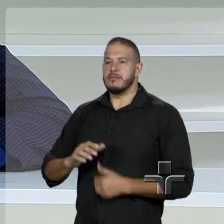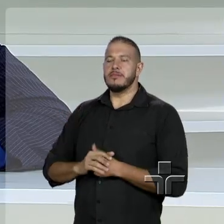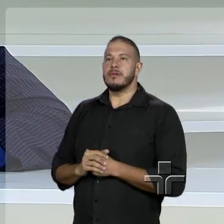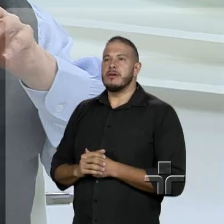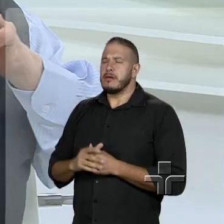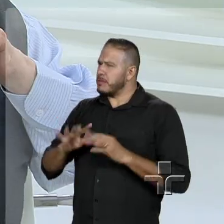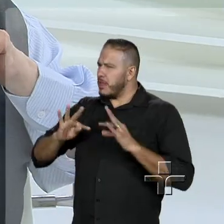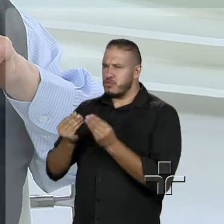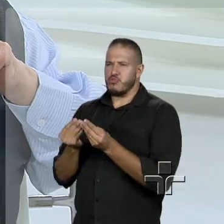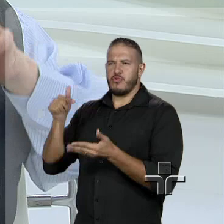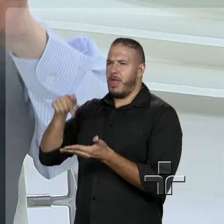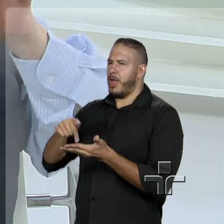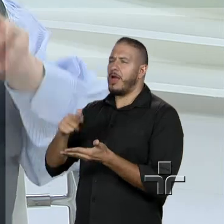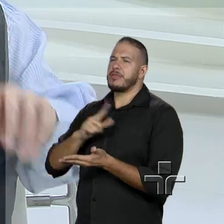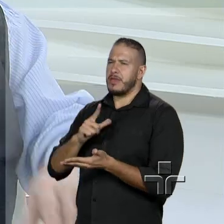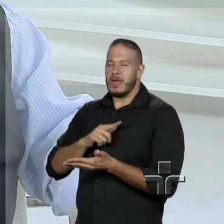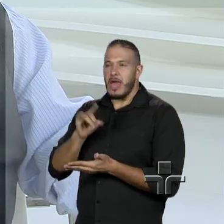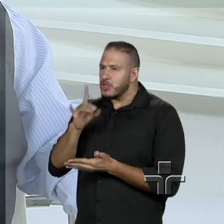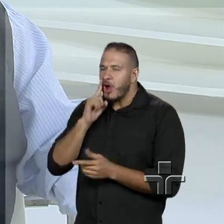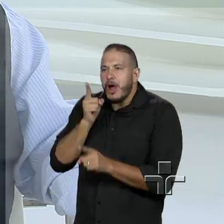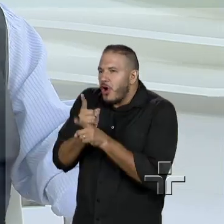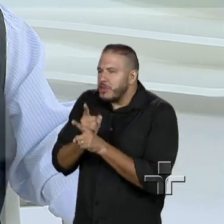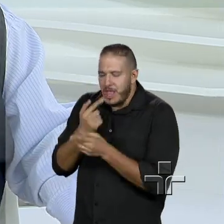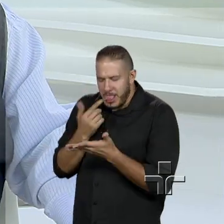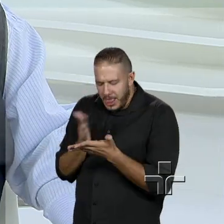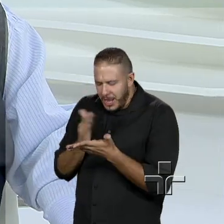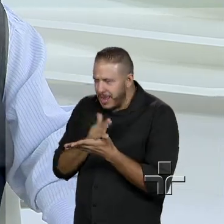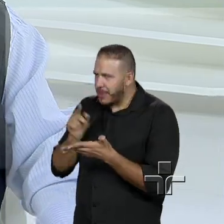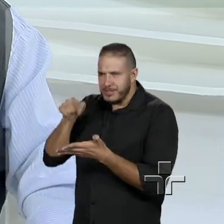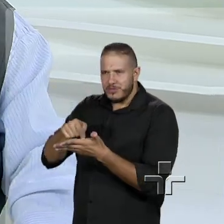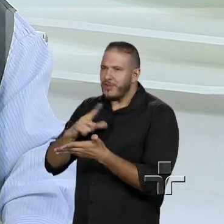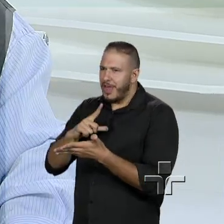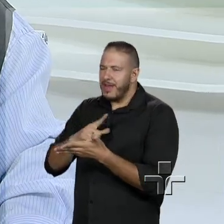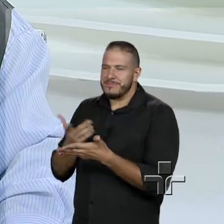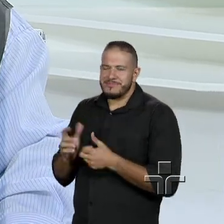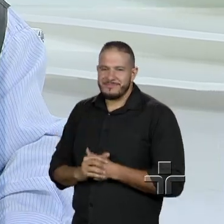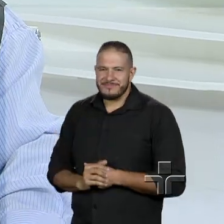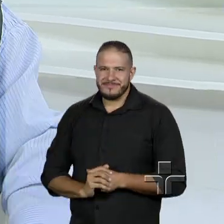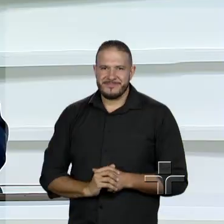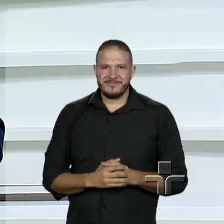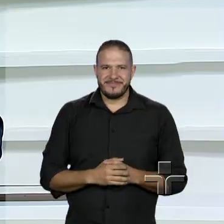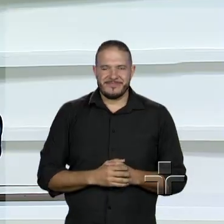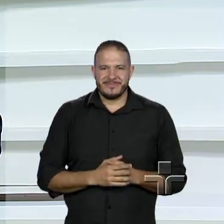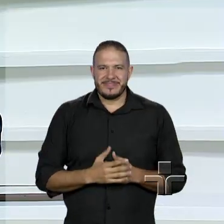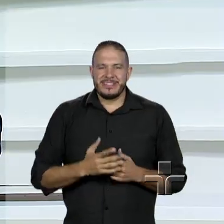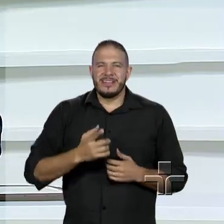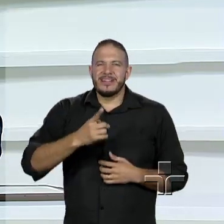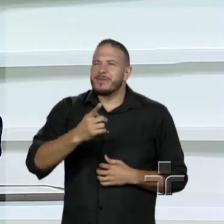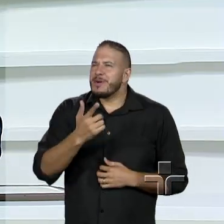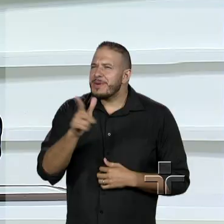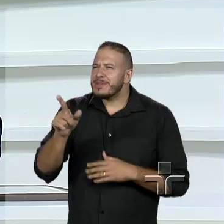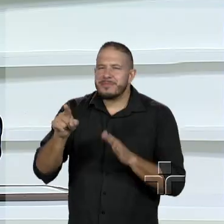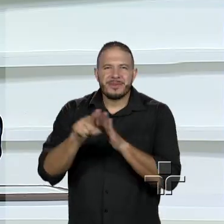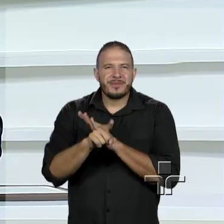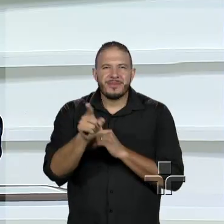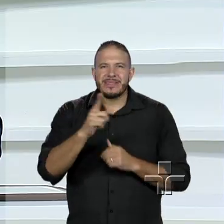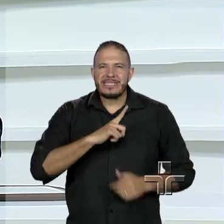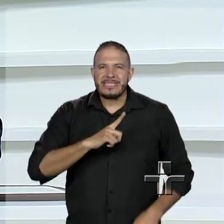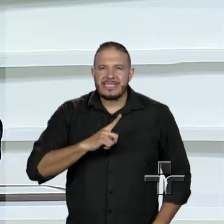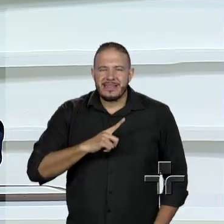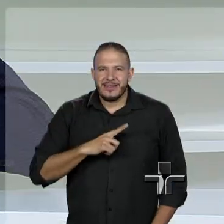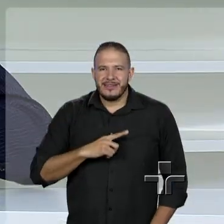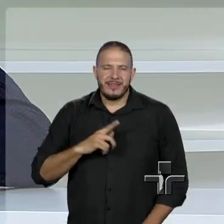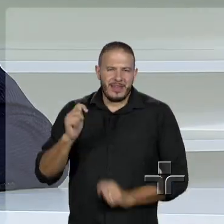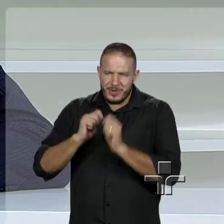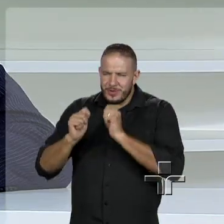Tudo lá? Basta encontrar. E qual outra pergunta você fez? O economista